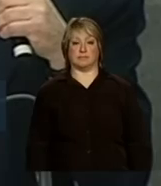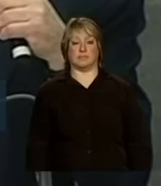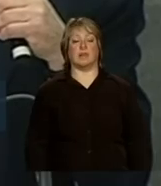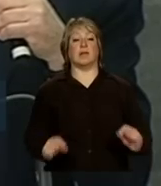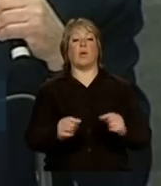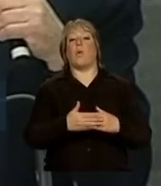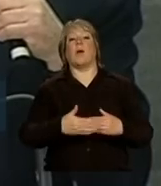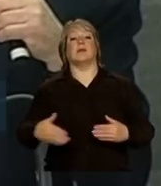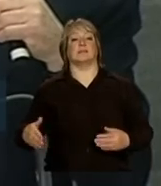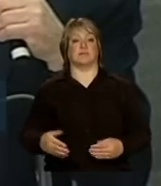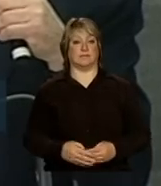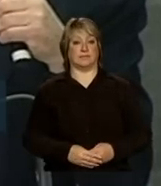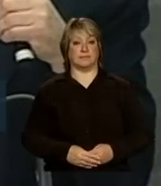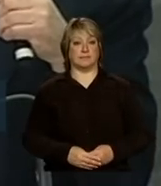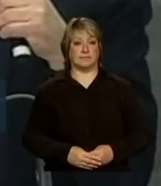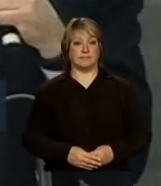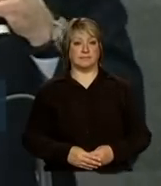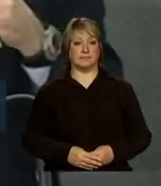o